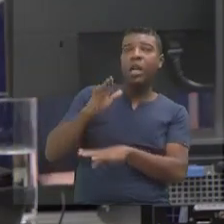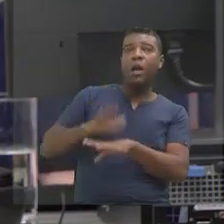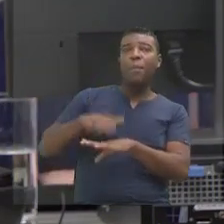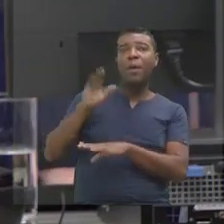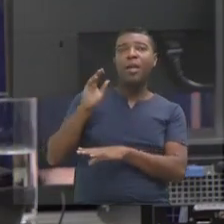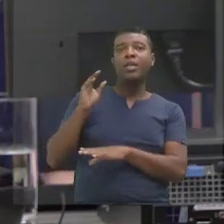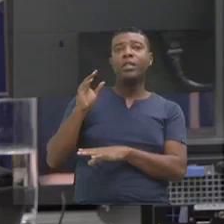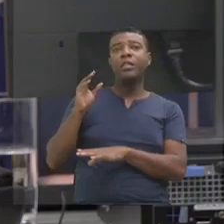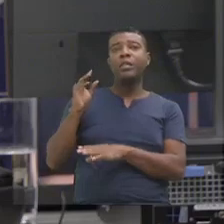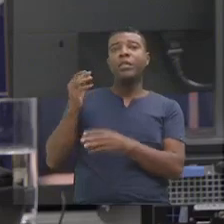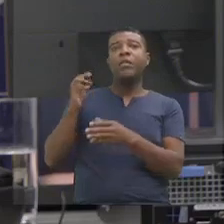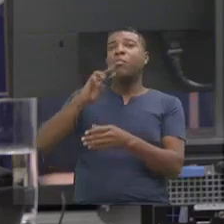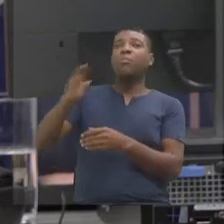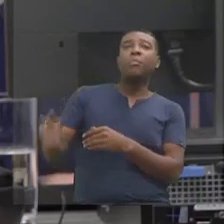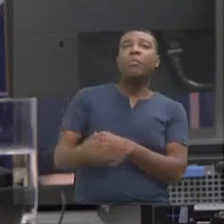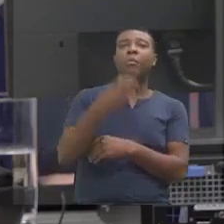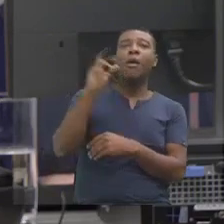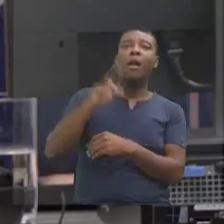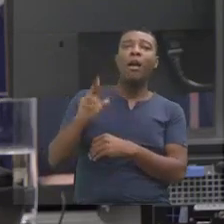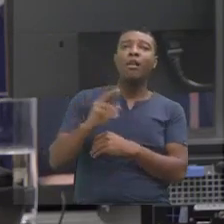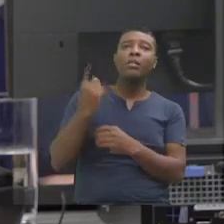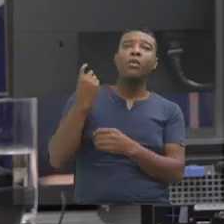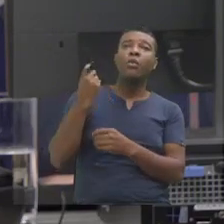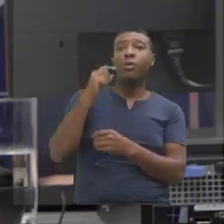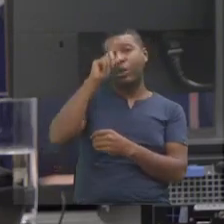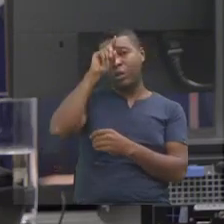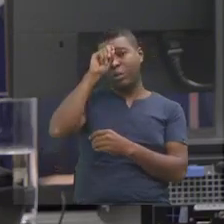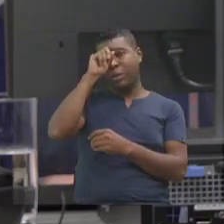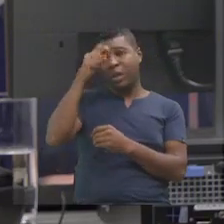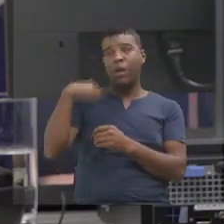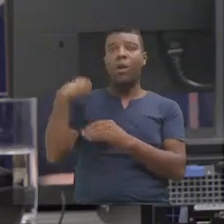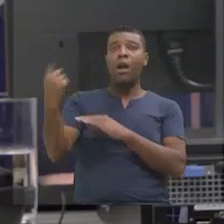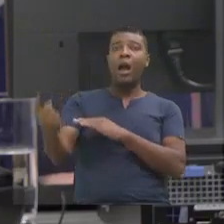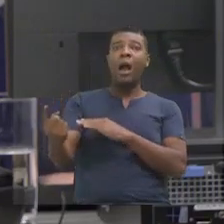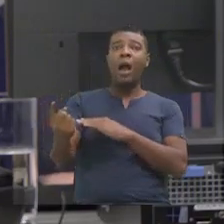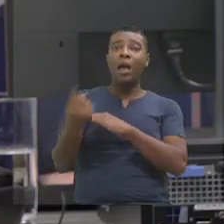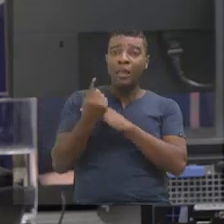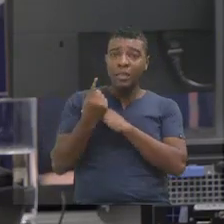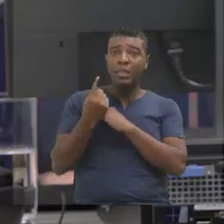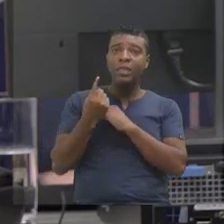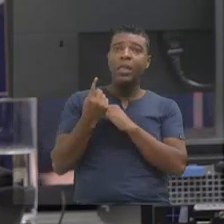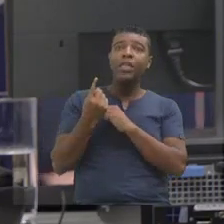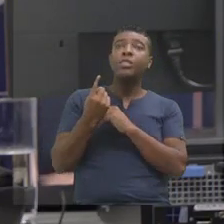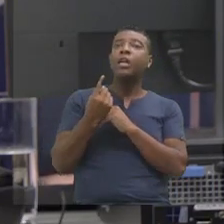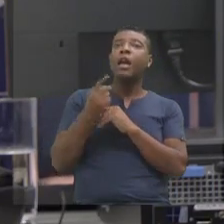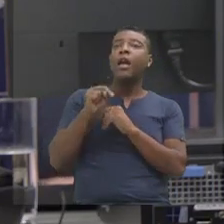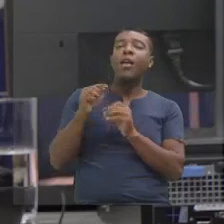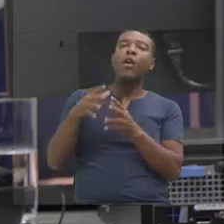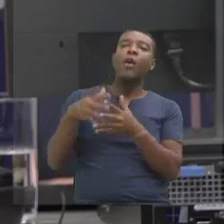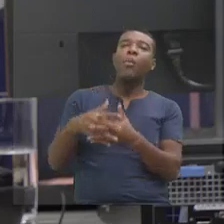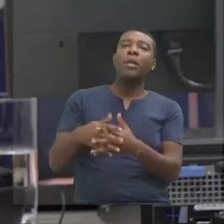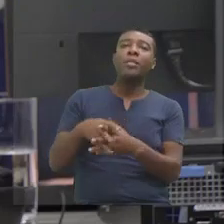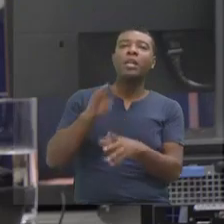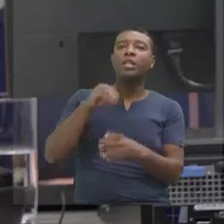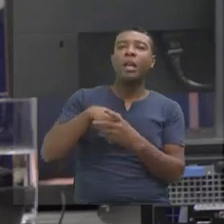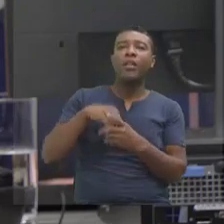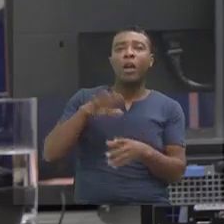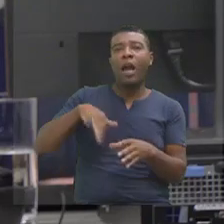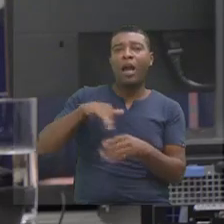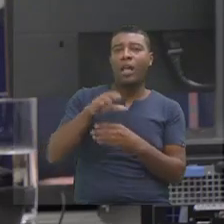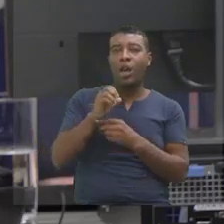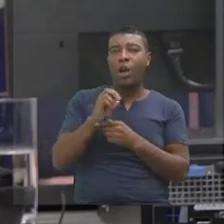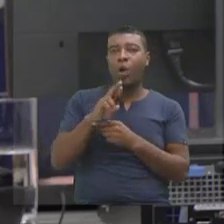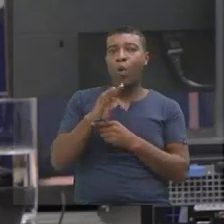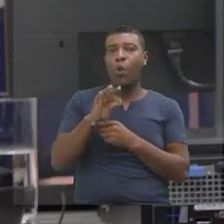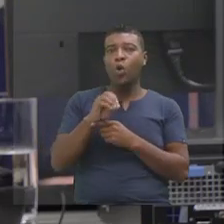Regional que é o único hospital no interior de Minas Gerais que atende complexidade de Ortopedia então